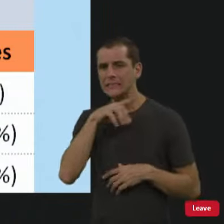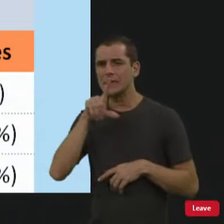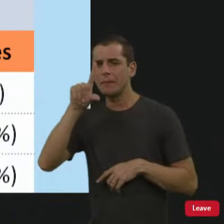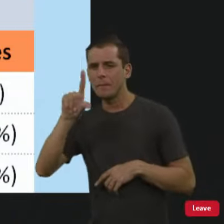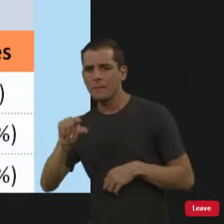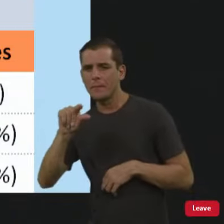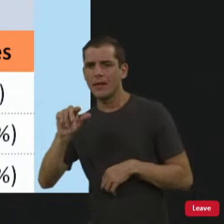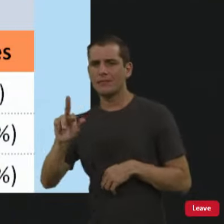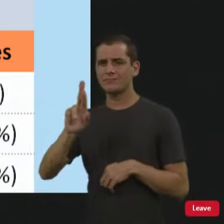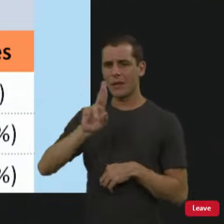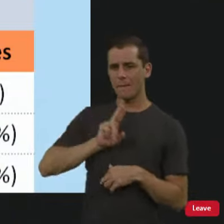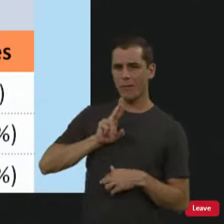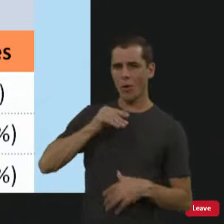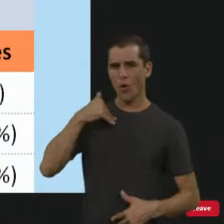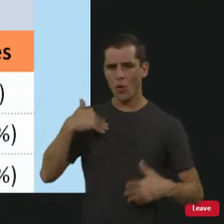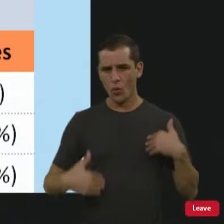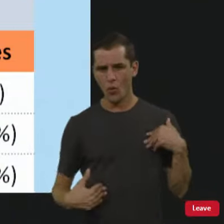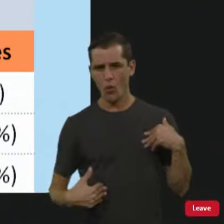né?